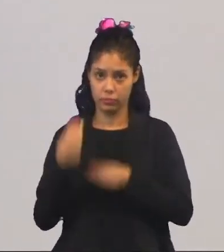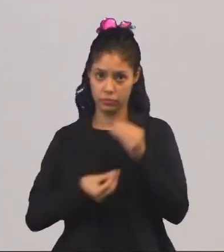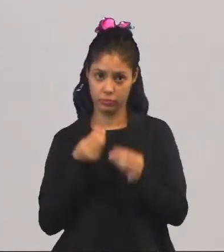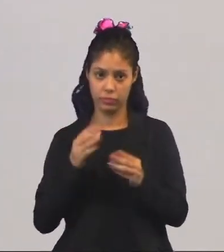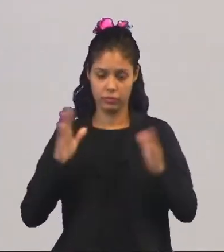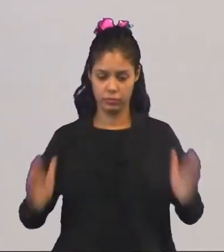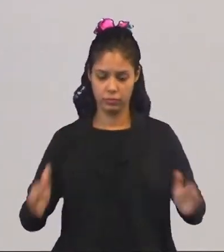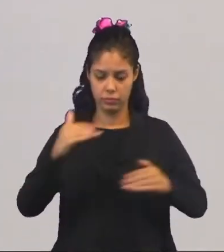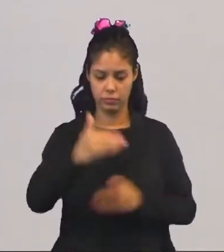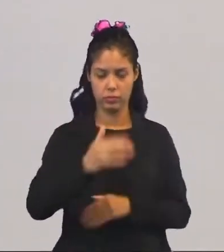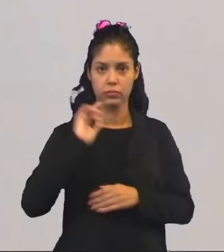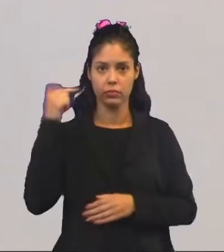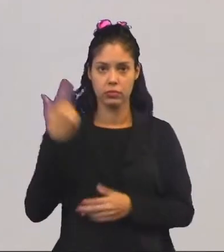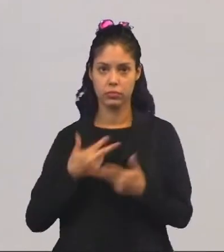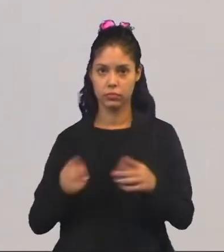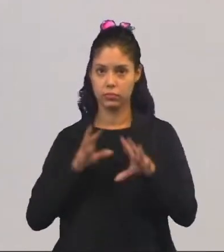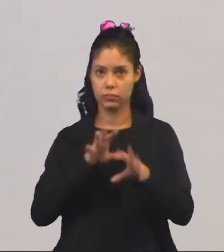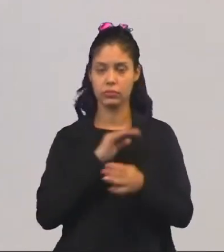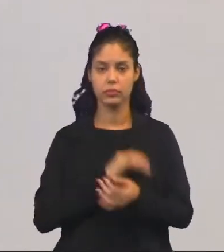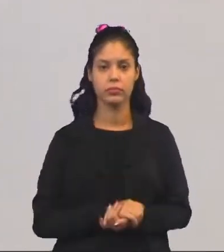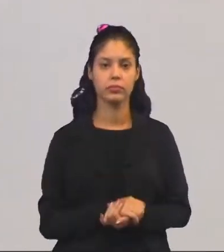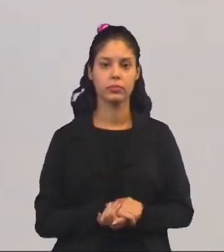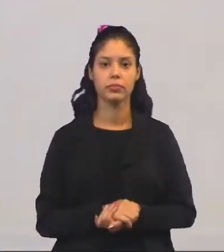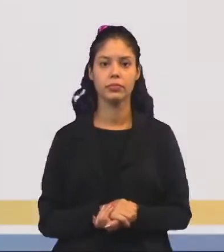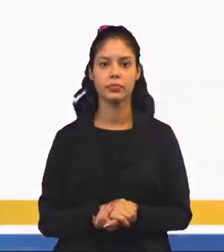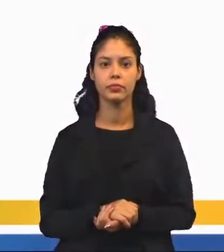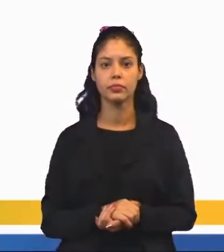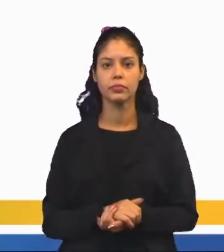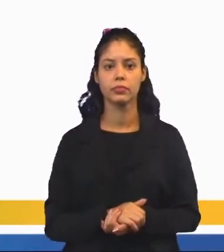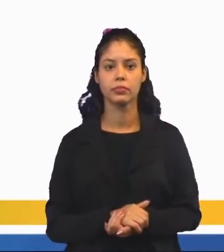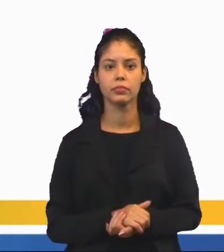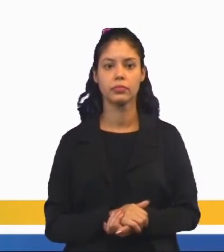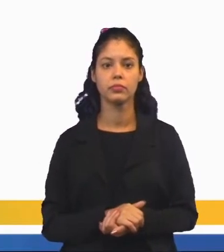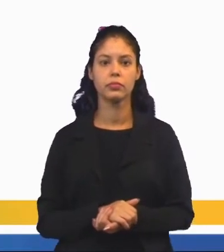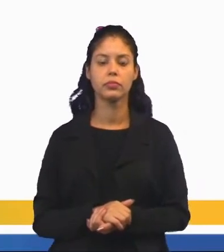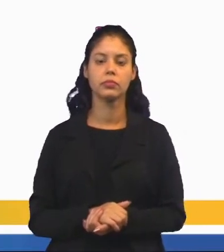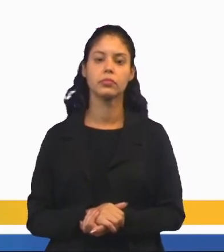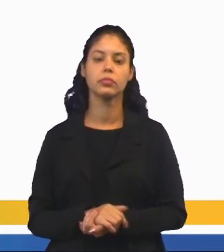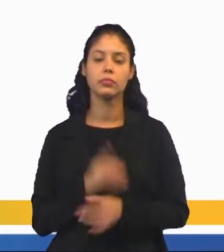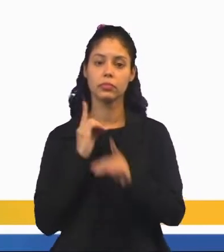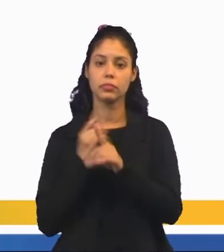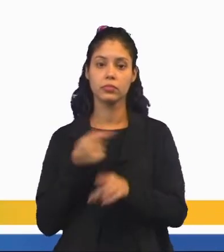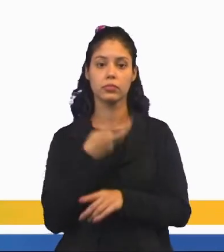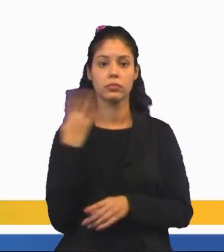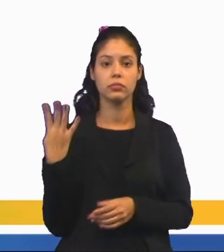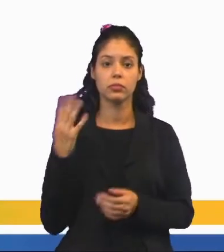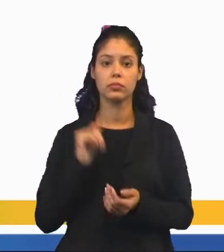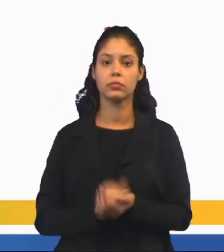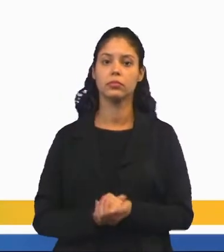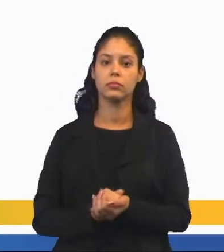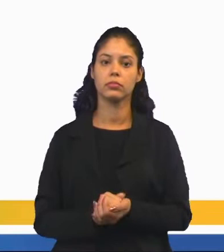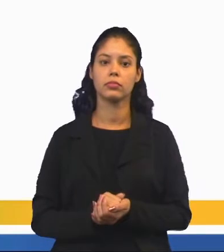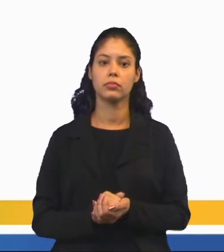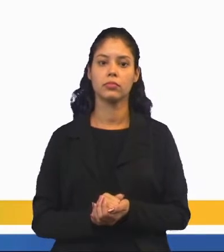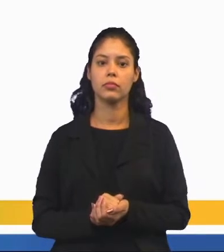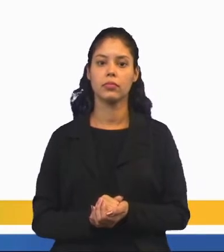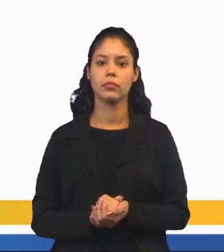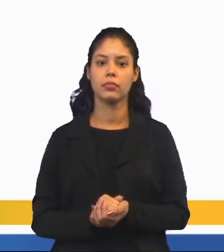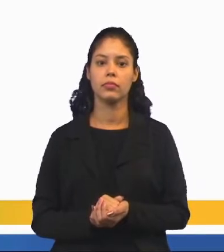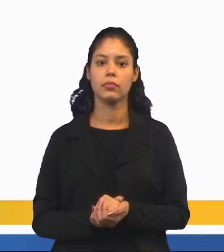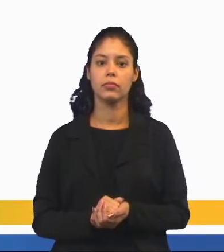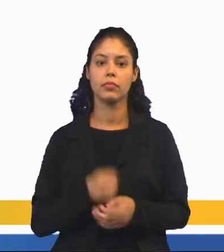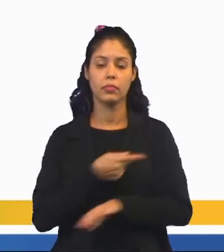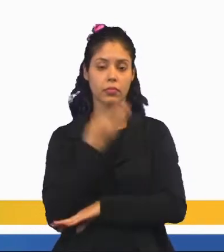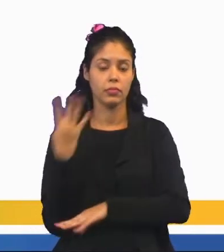caixas, outras coisas assim. Continuando. Descubra a qualidade de